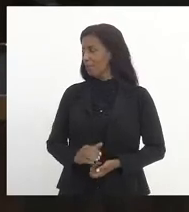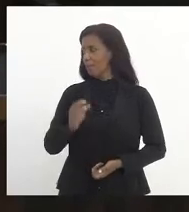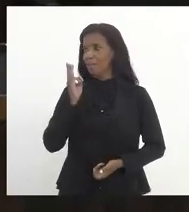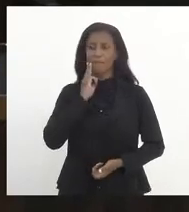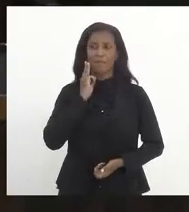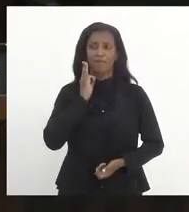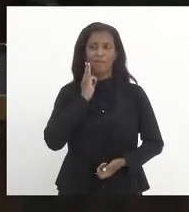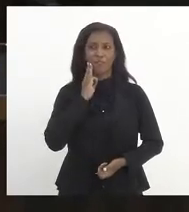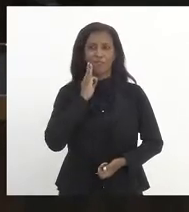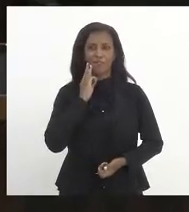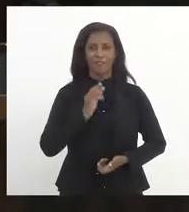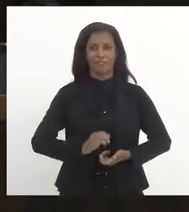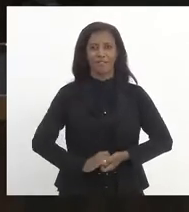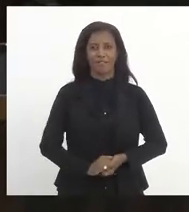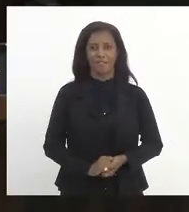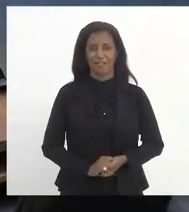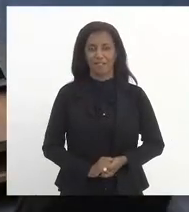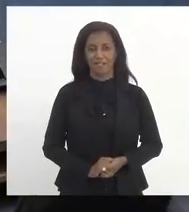Carneiro.